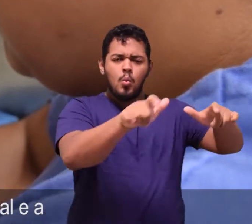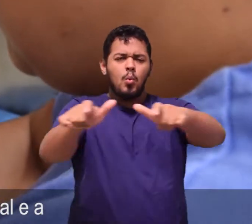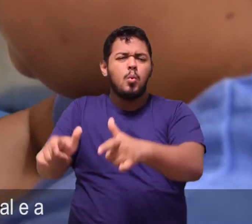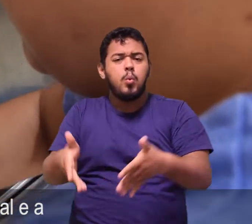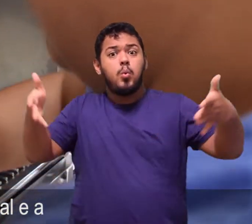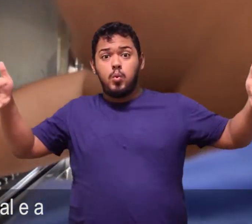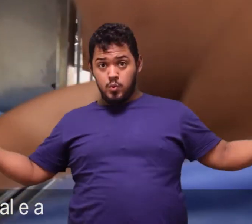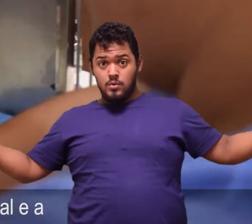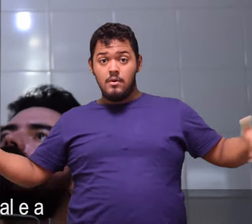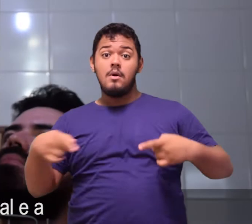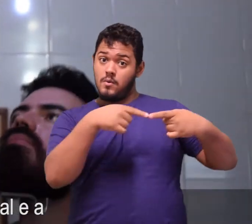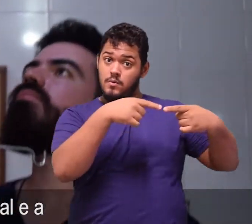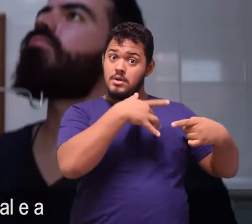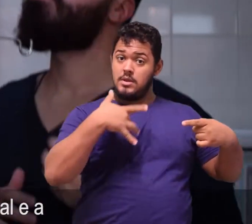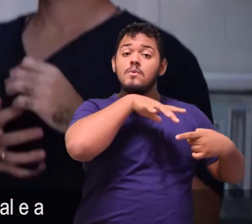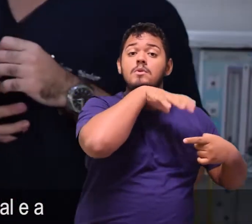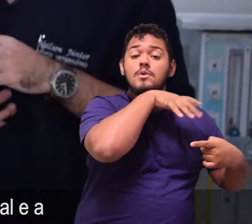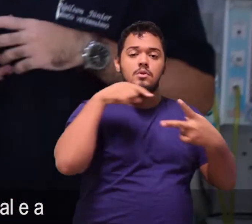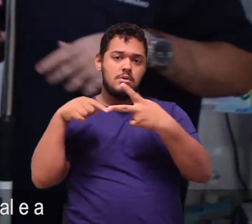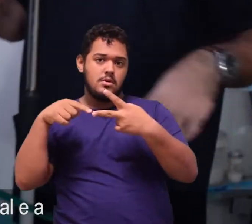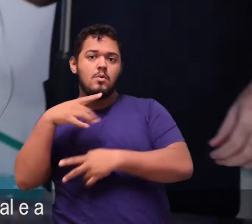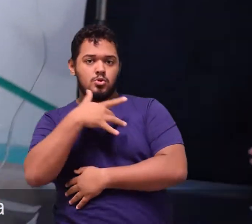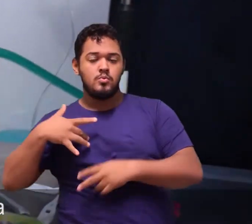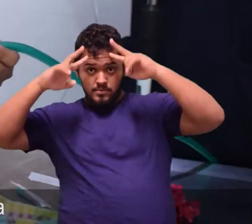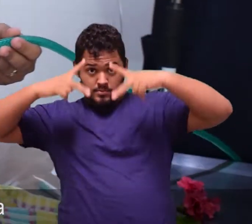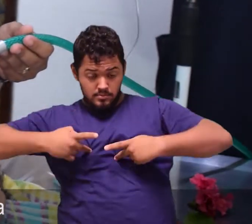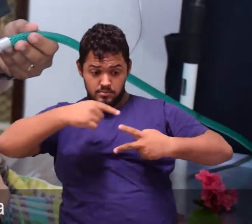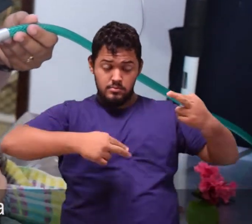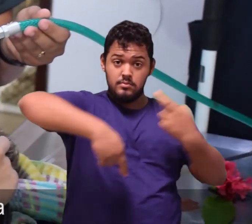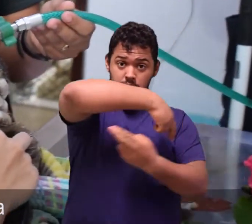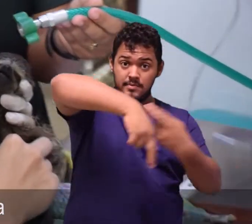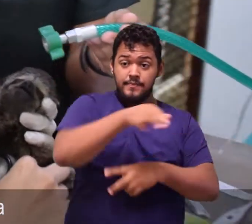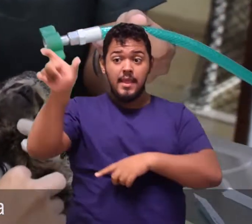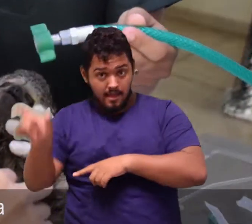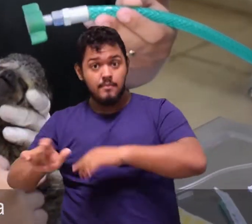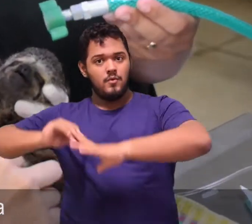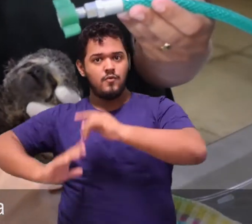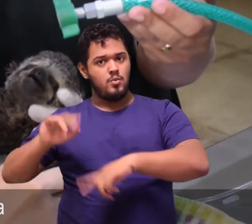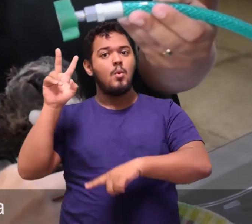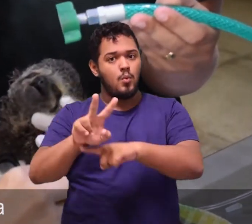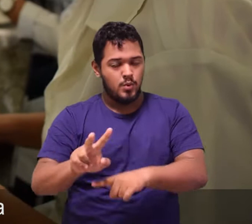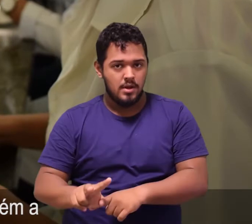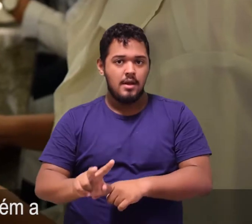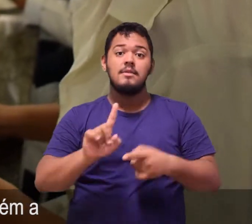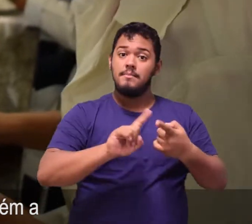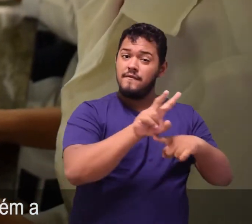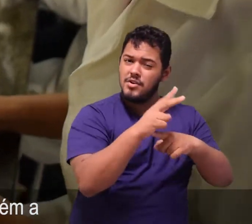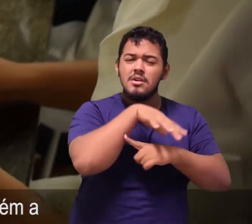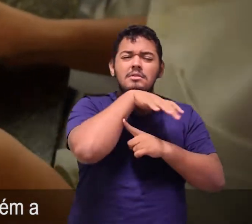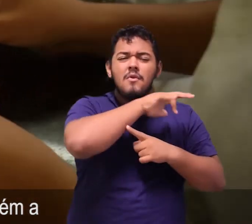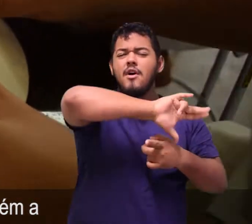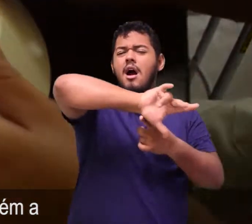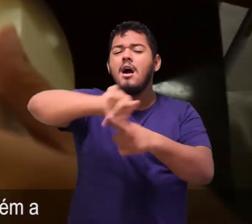atuação maior ainda. Na interface entre a saúde animal e a humana, ele cuida dos animais, mas também zela pela qualidade